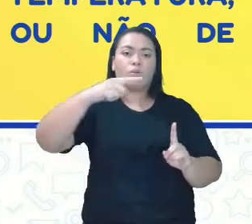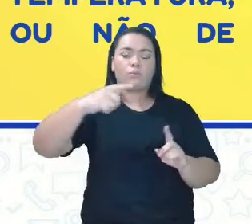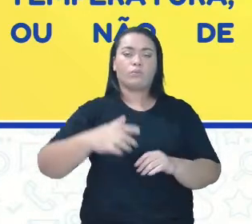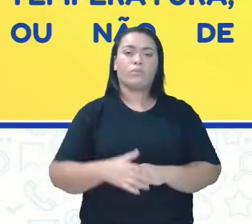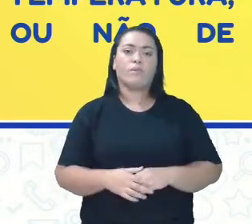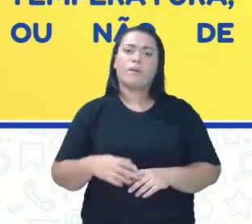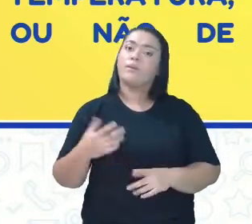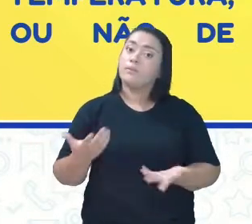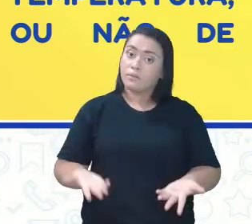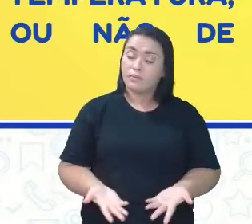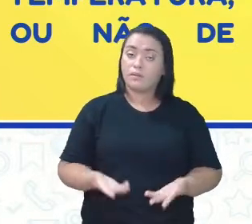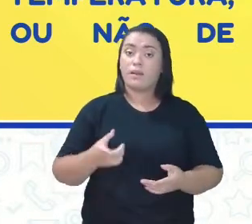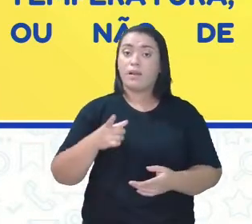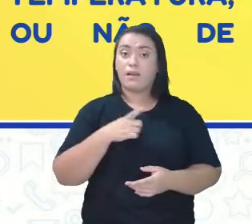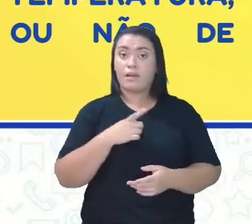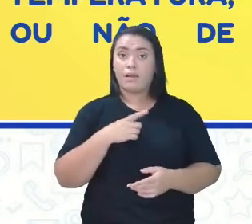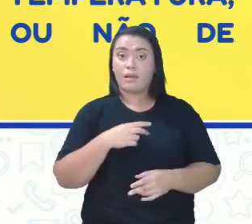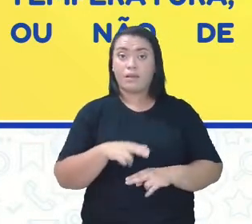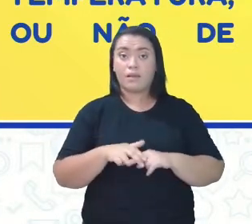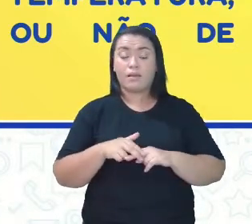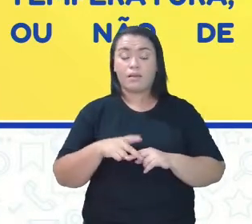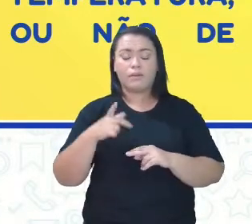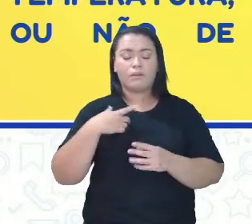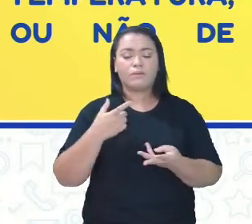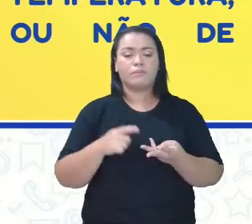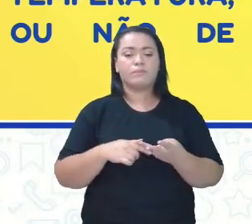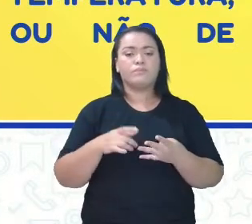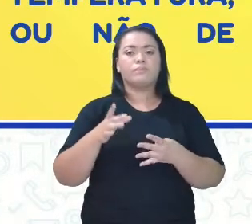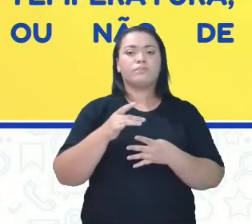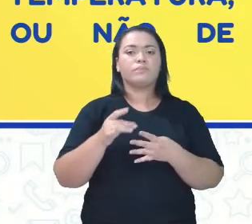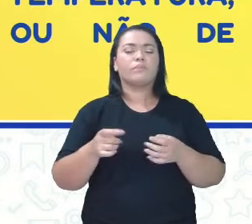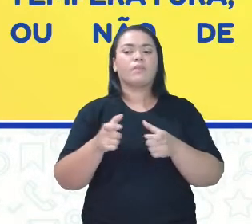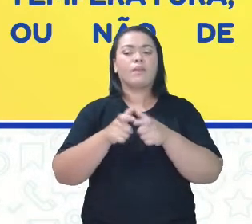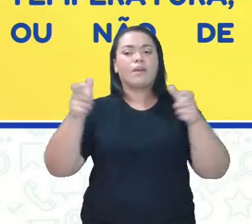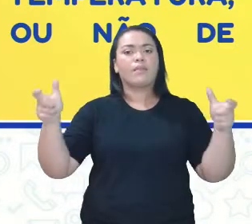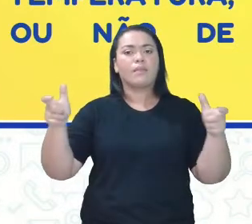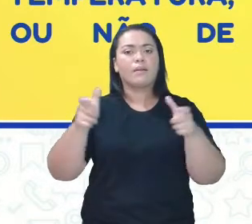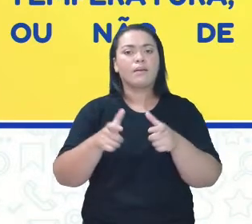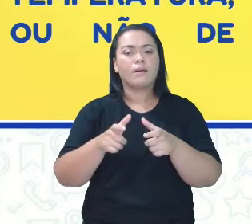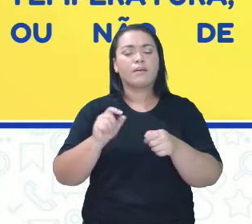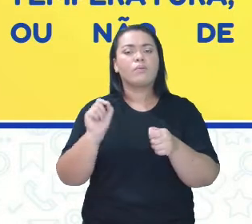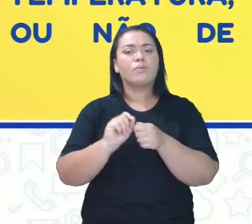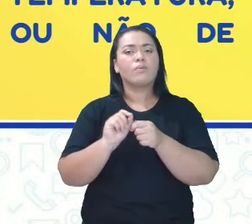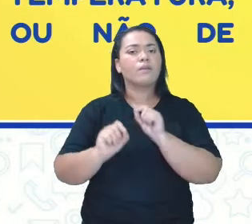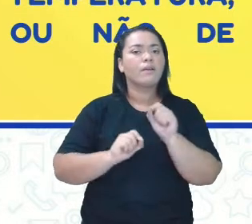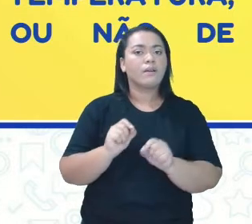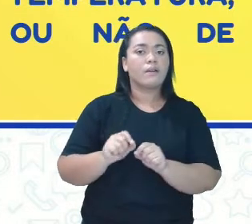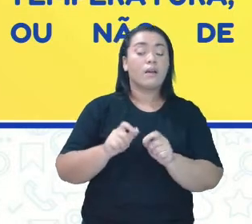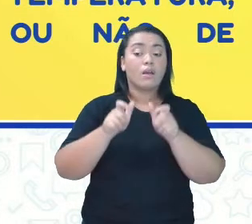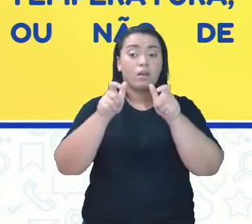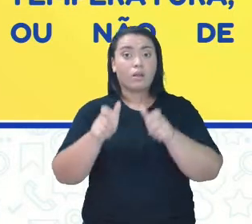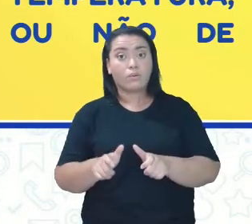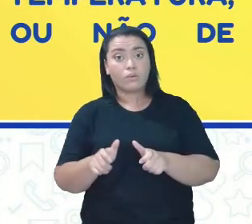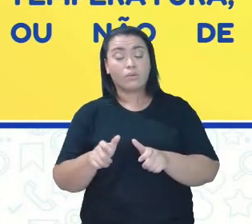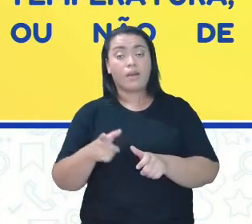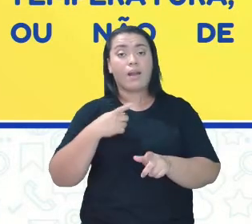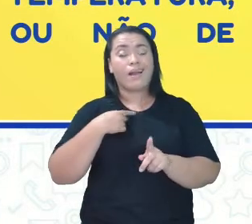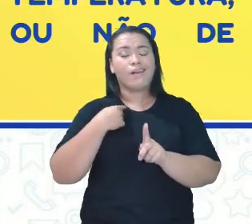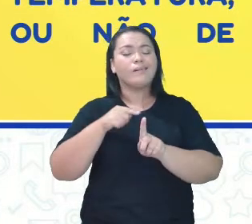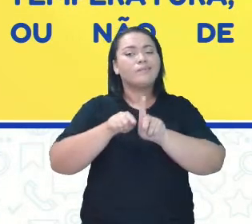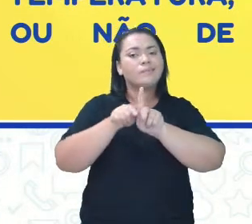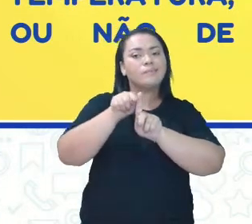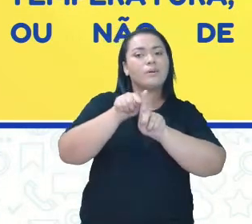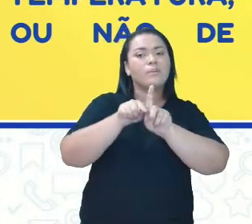Sol. Portanto, distingue-se na composição, no tamanho, na localização, na